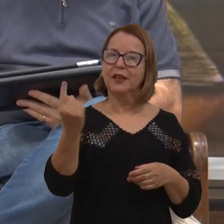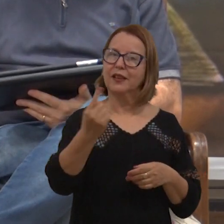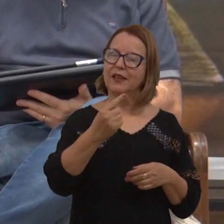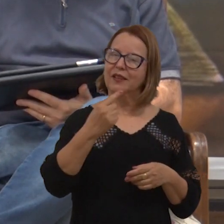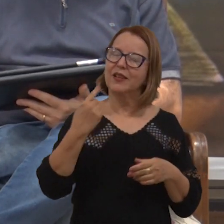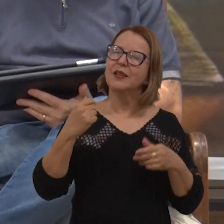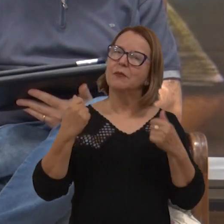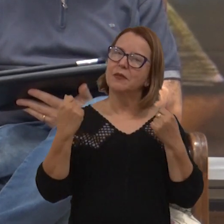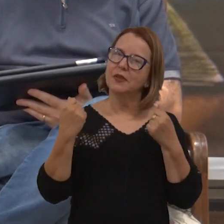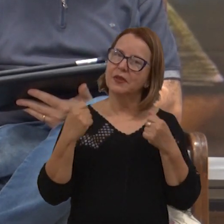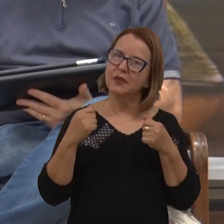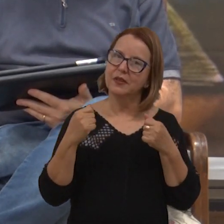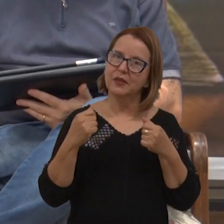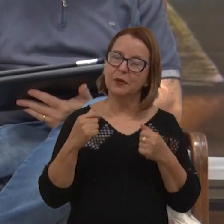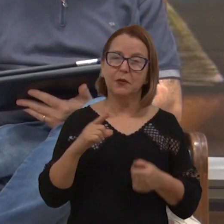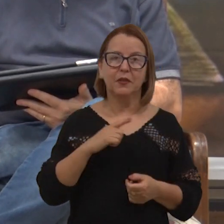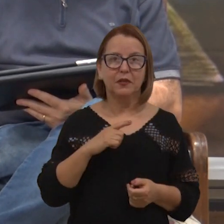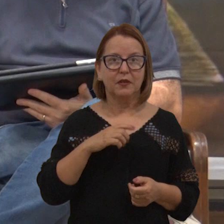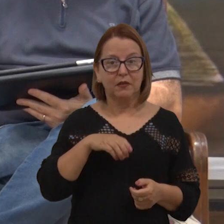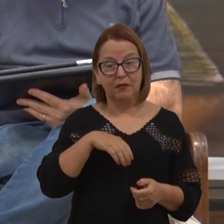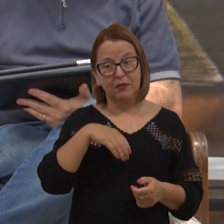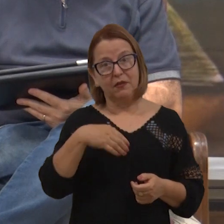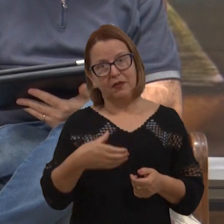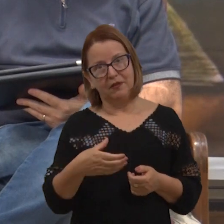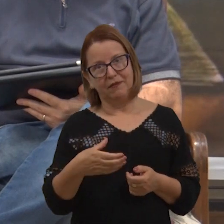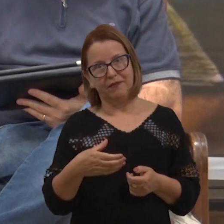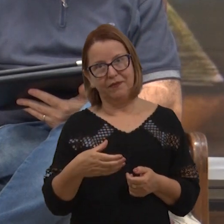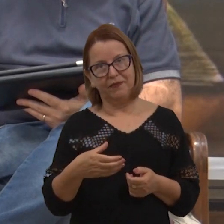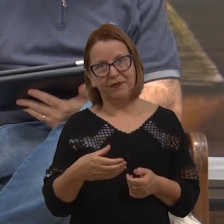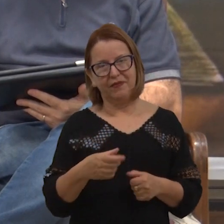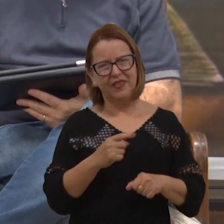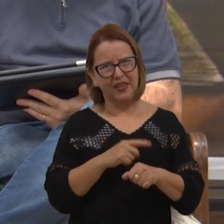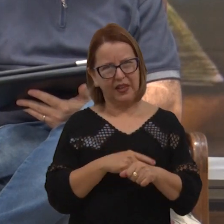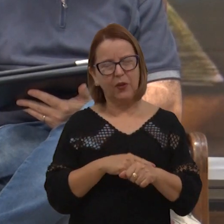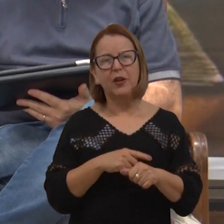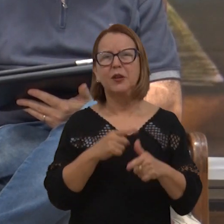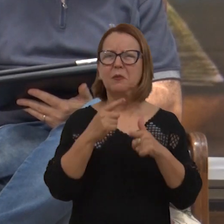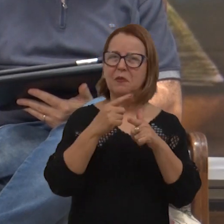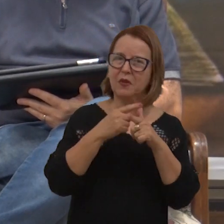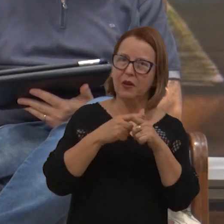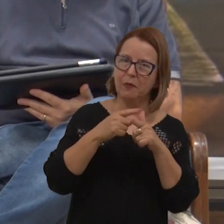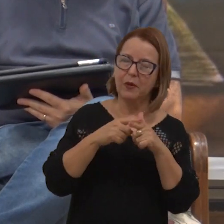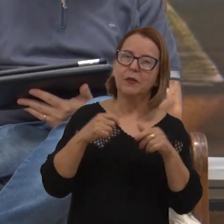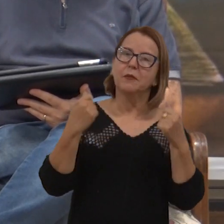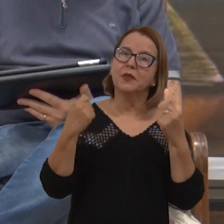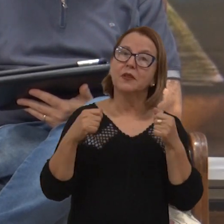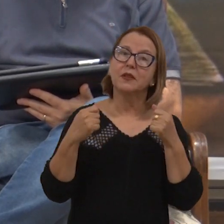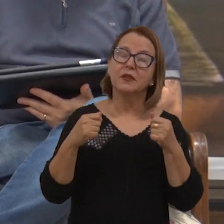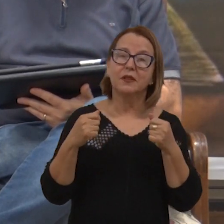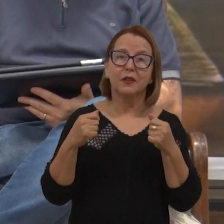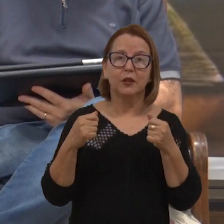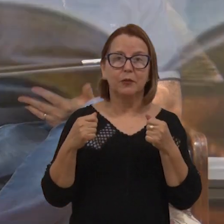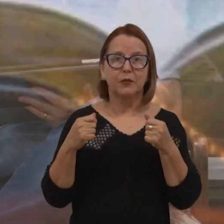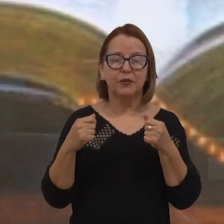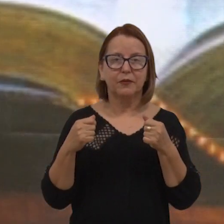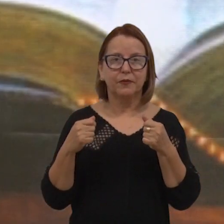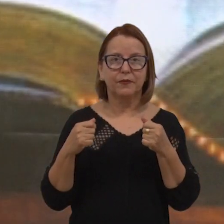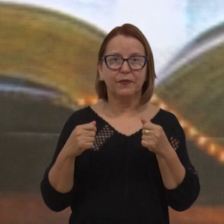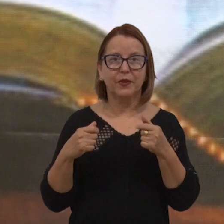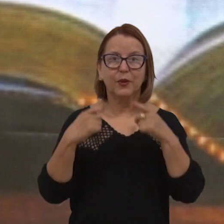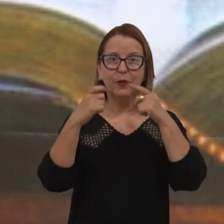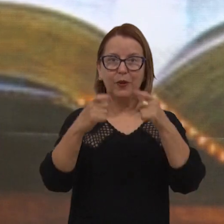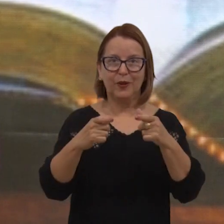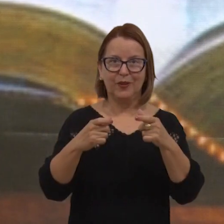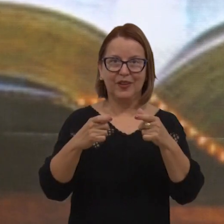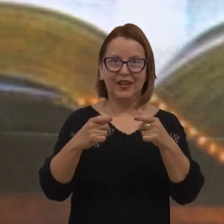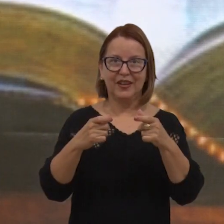nós precisamos a ter bom ânimo. São na hora desses problemas que nós precisamos a